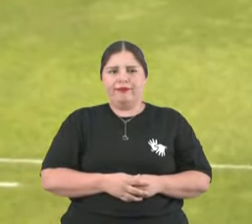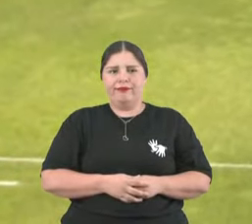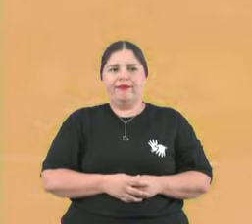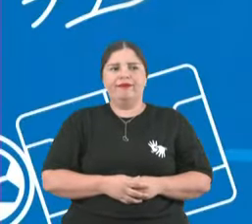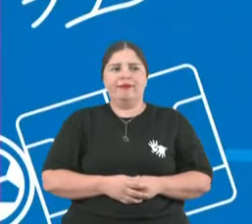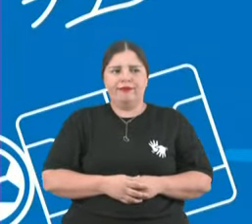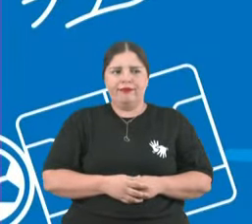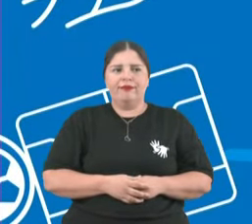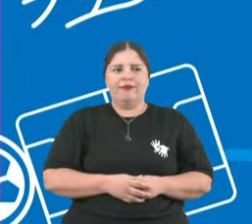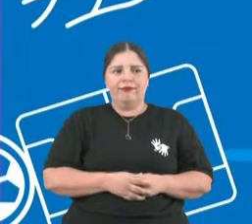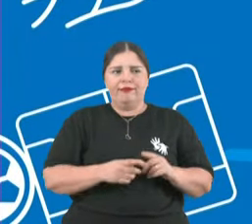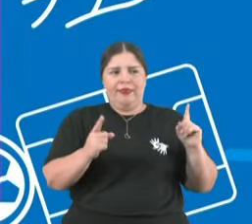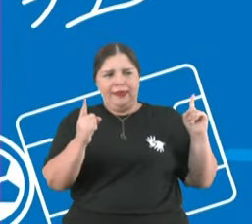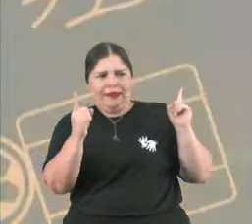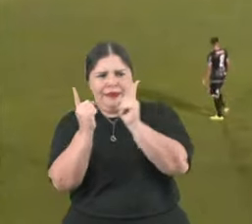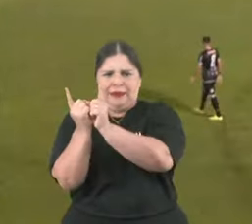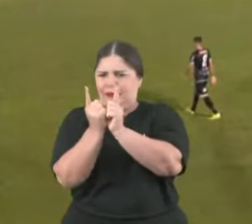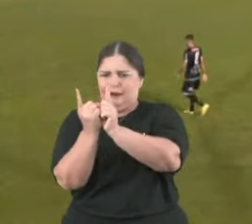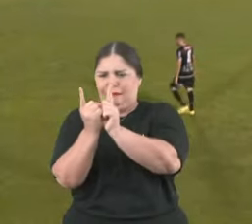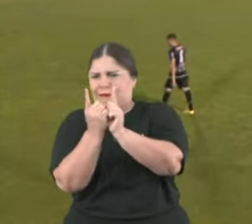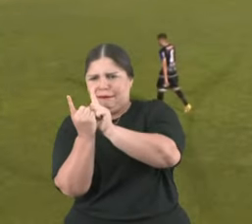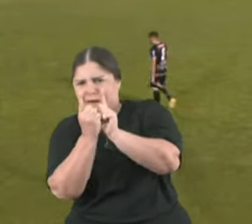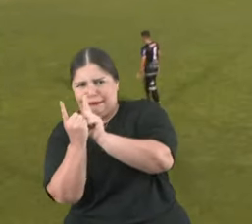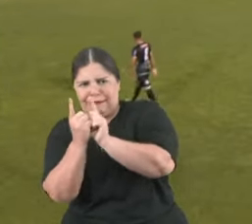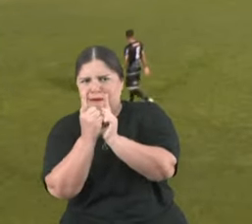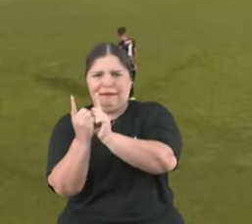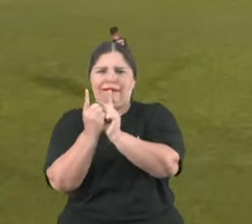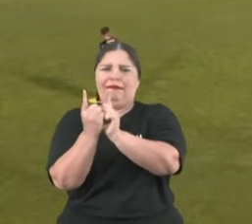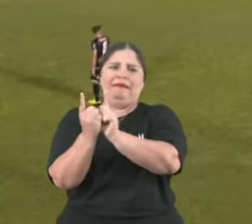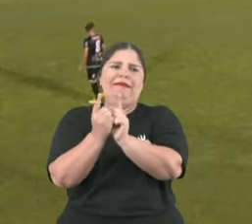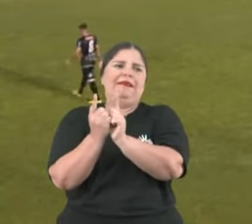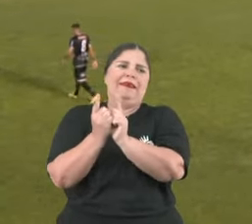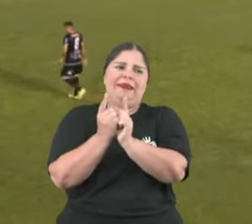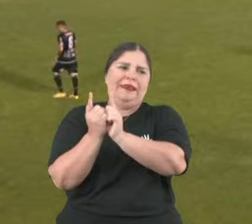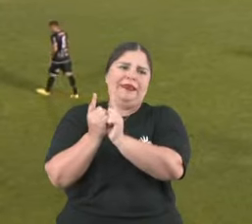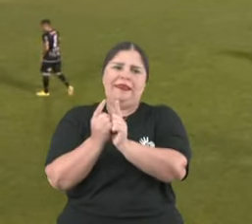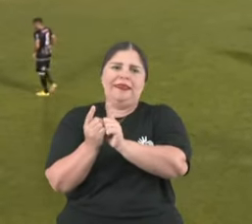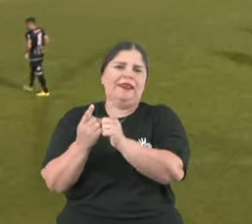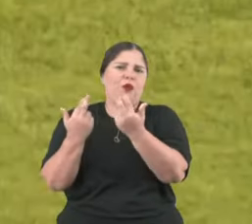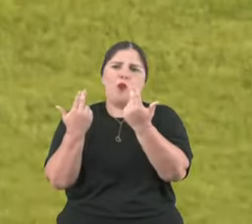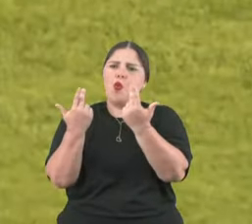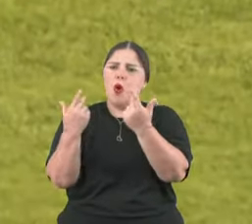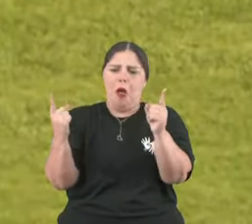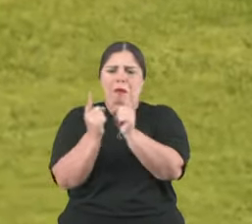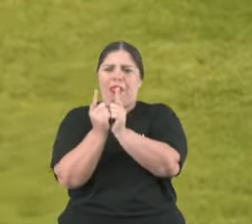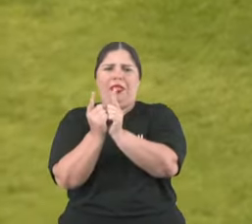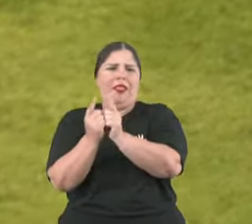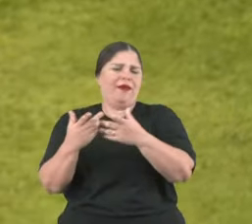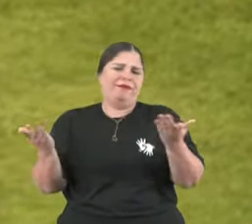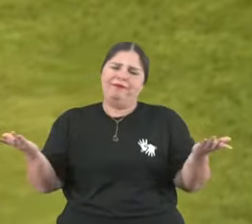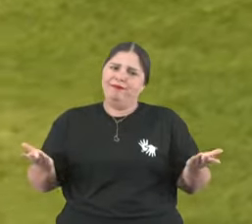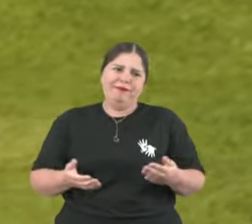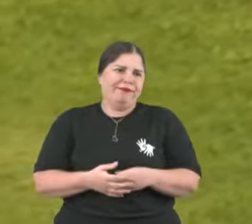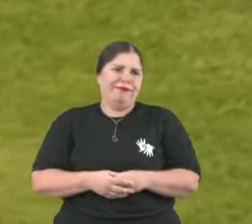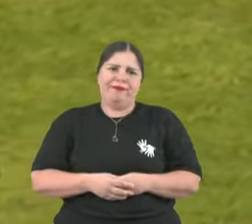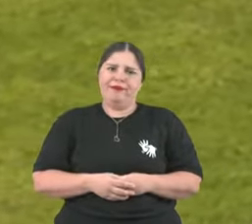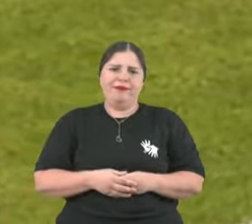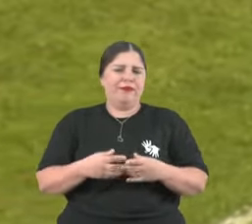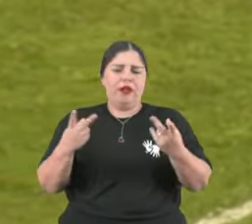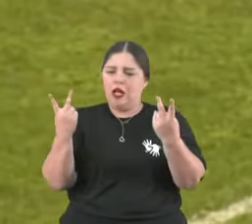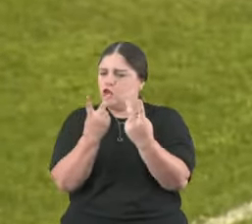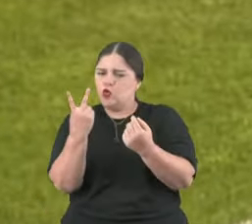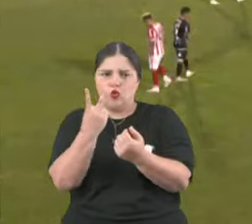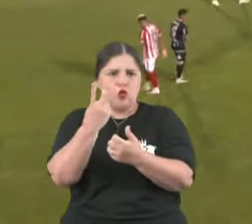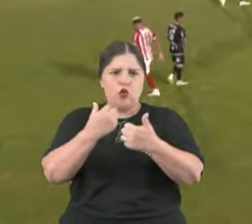danado, né? Porque você dá continuidade, surge o lance em que o goleiro pode ser machucado ou o jogador pode se machucar